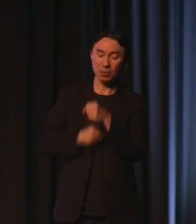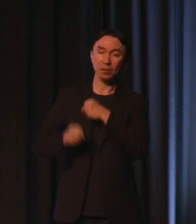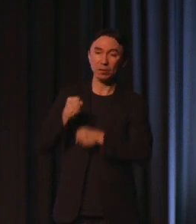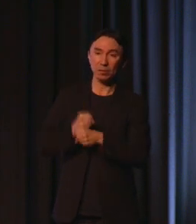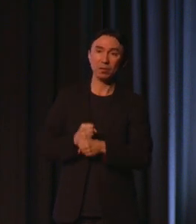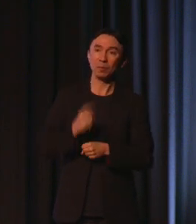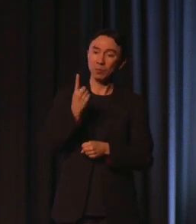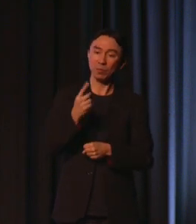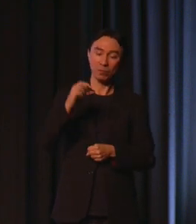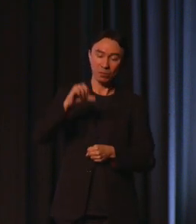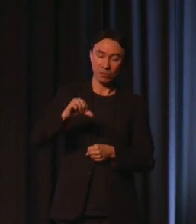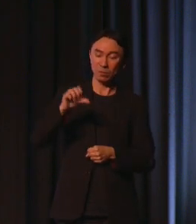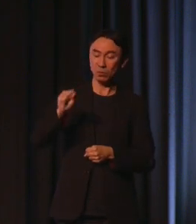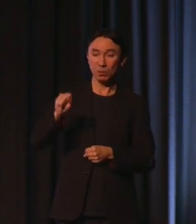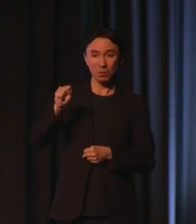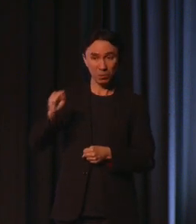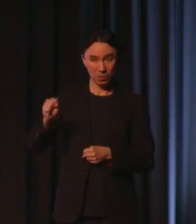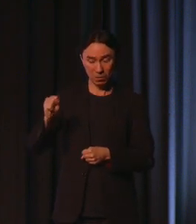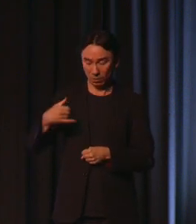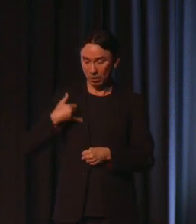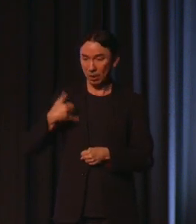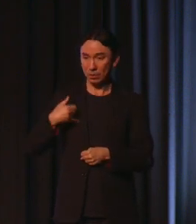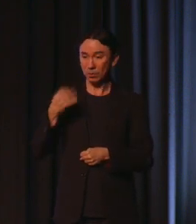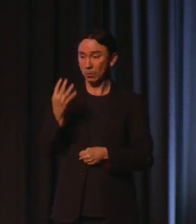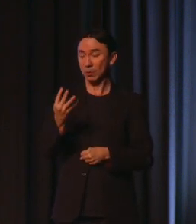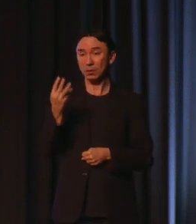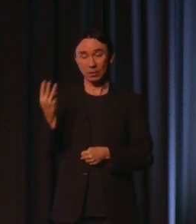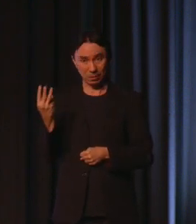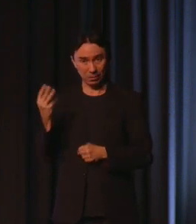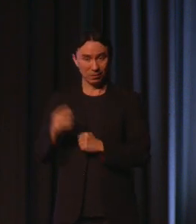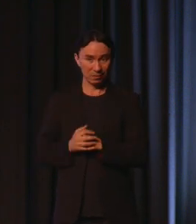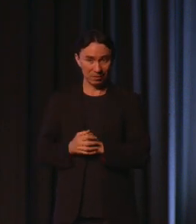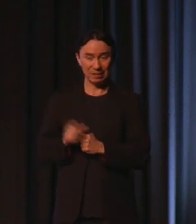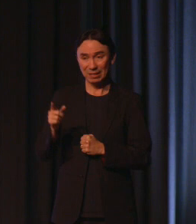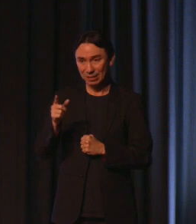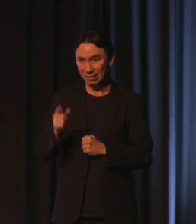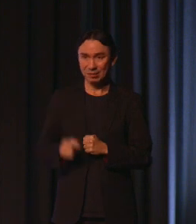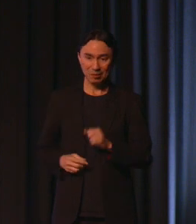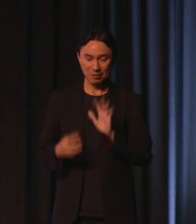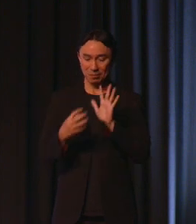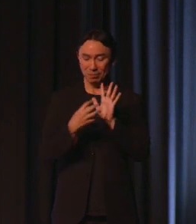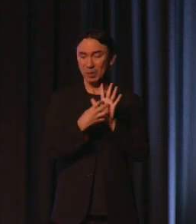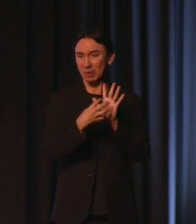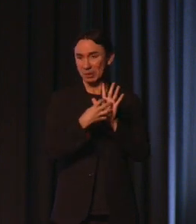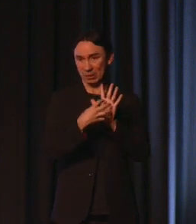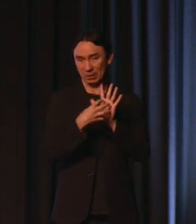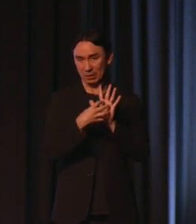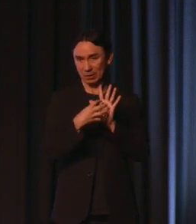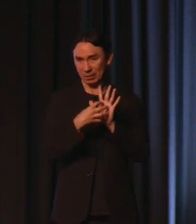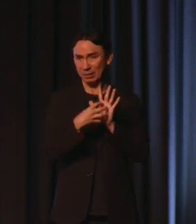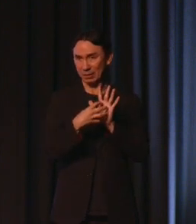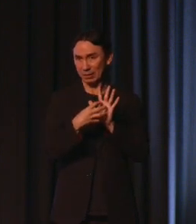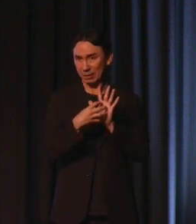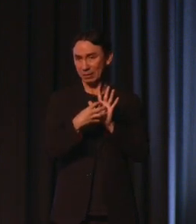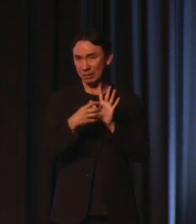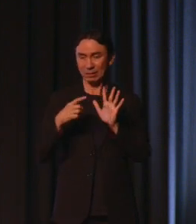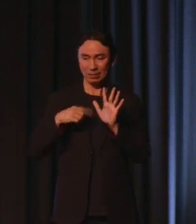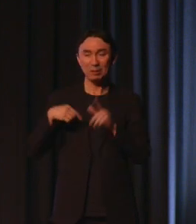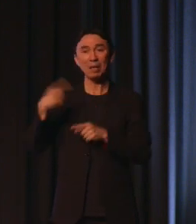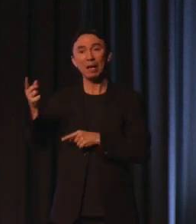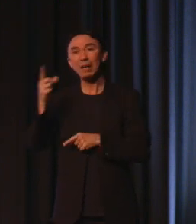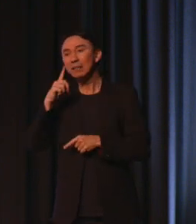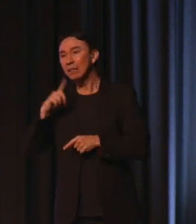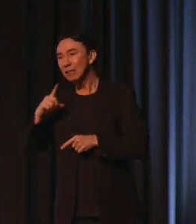1988, aos 43 anos, vítima de AIDS, quando contraiu o HIV em uma transfusão